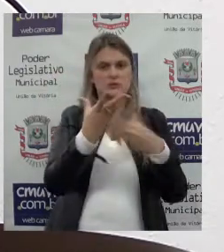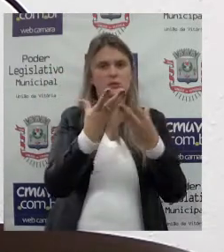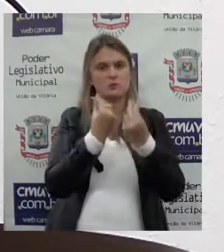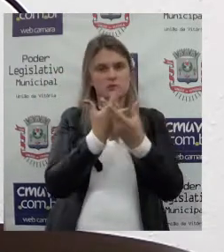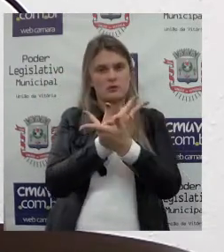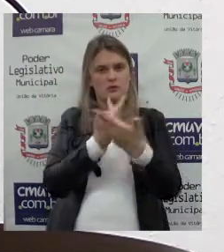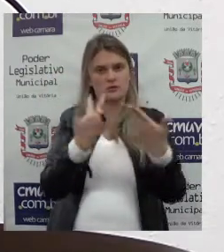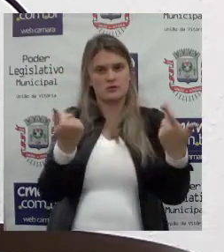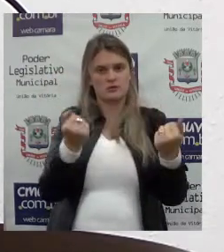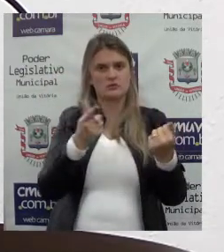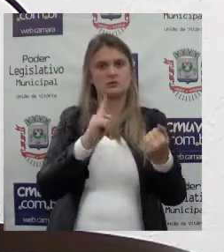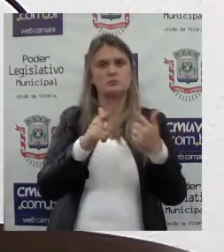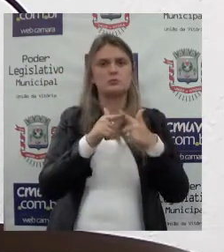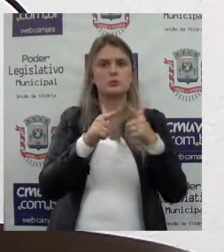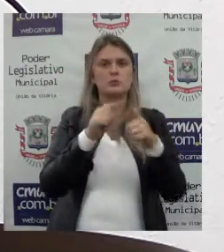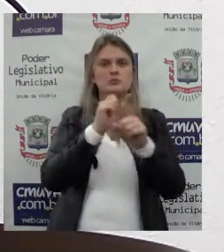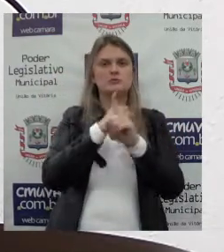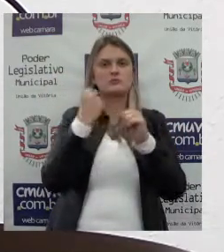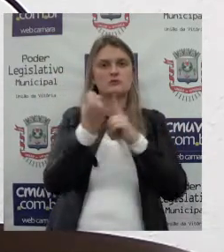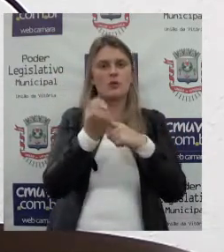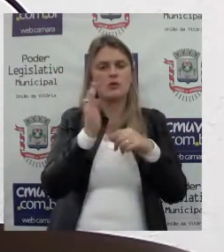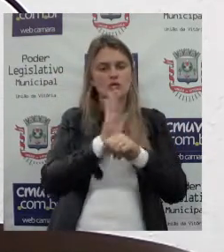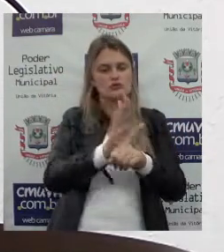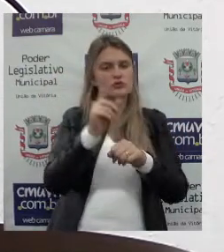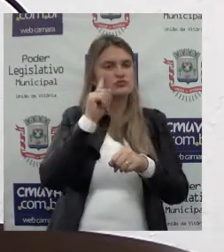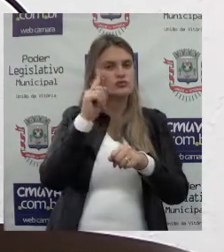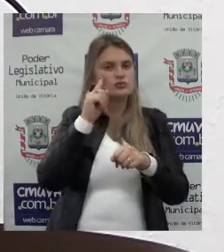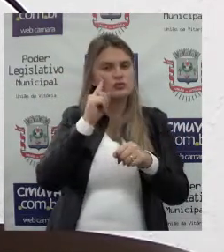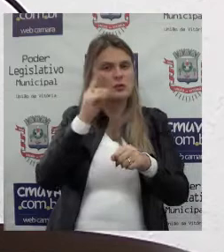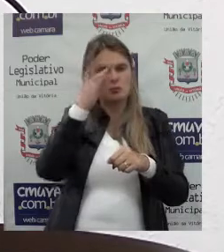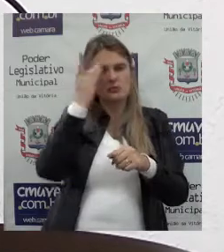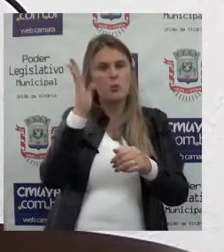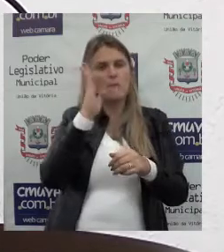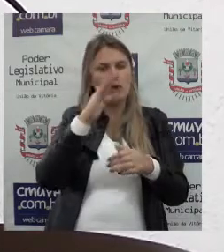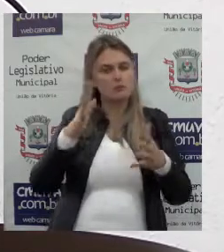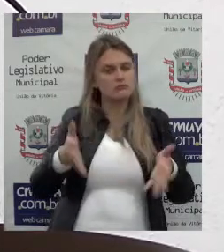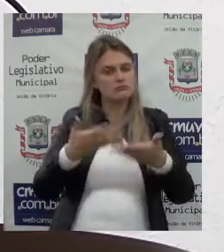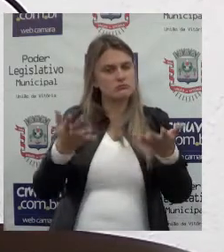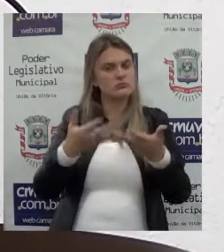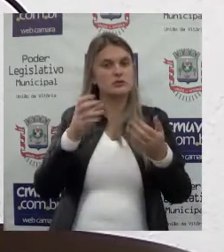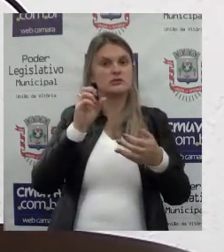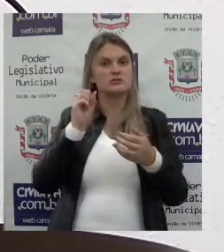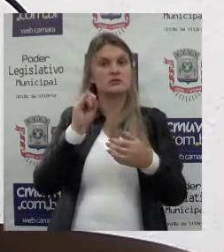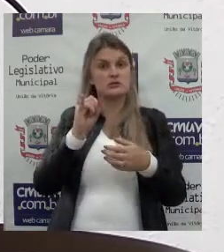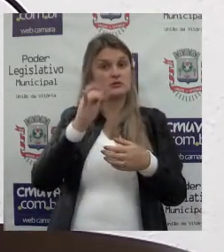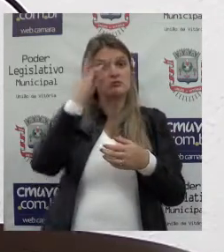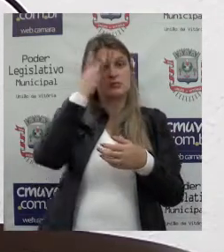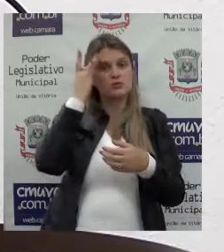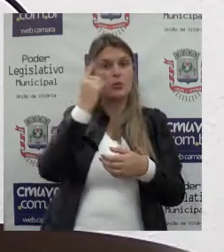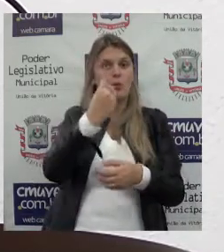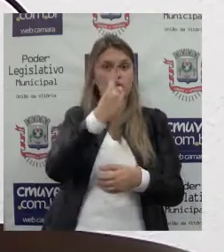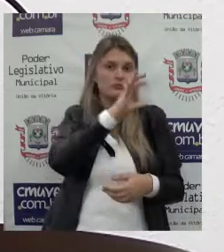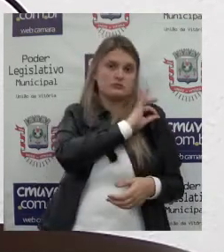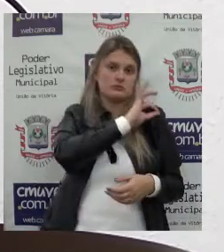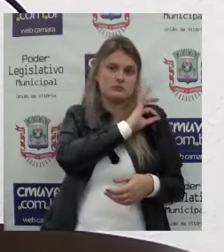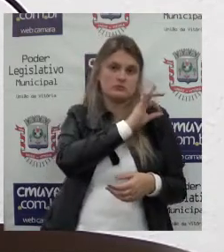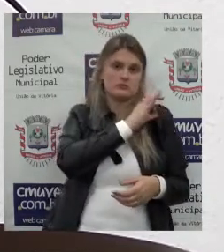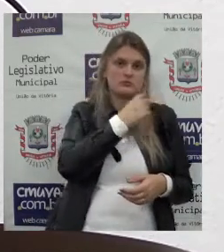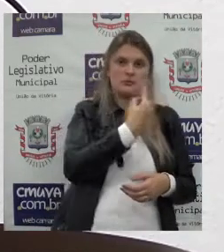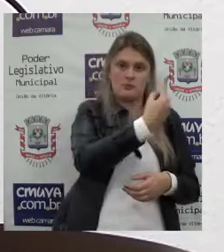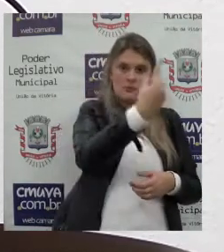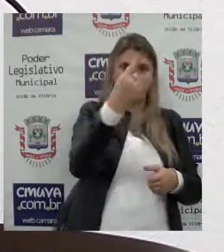estão contribuindo, N fatores sociais que contribuem dia a dia para a criminalidade. Se nós colocássemos